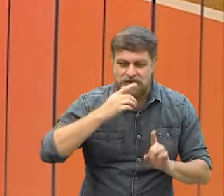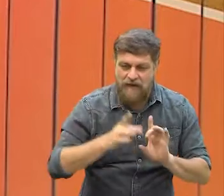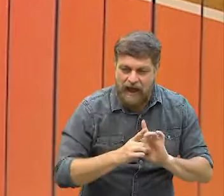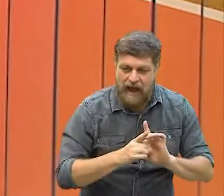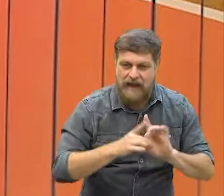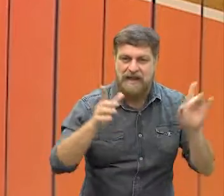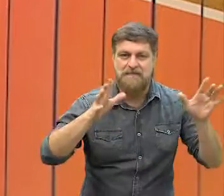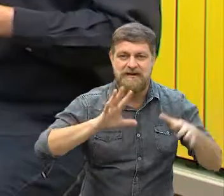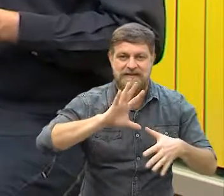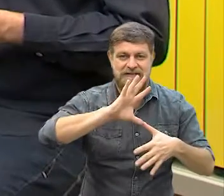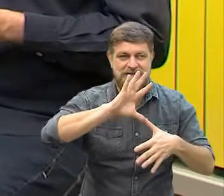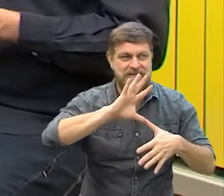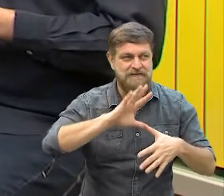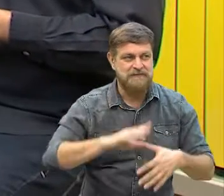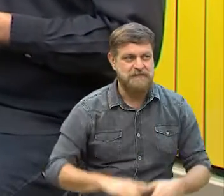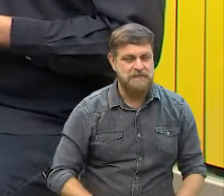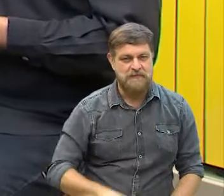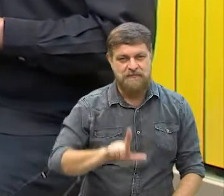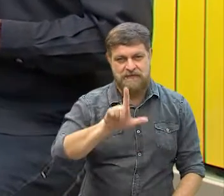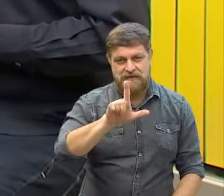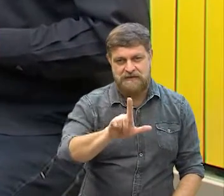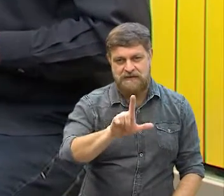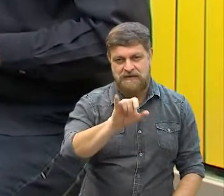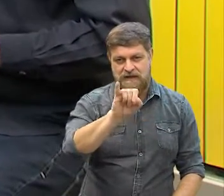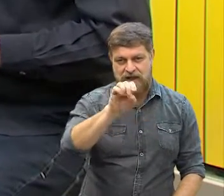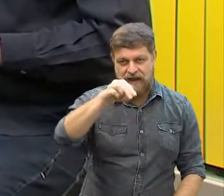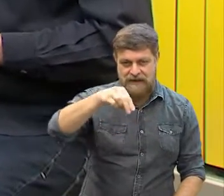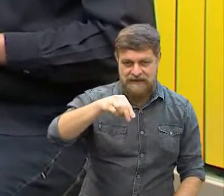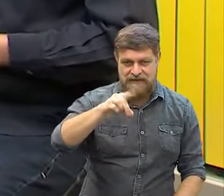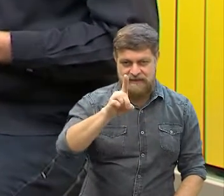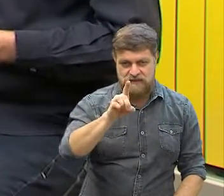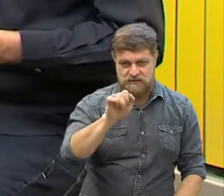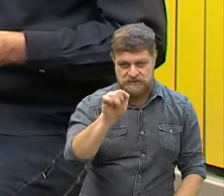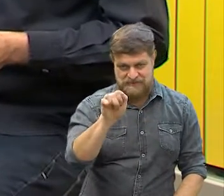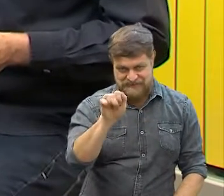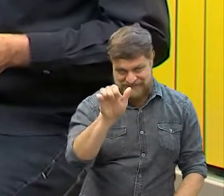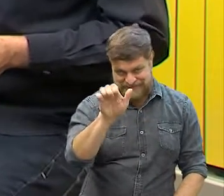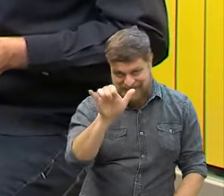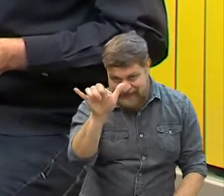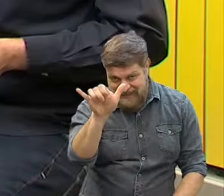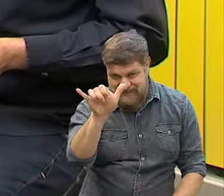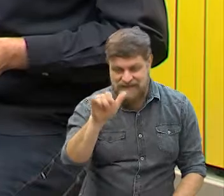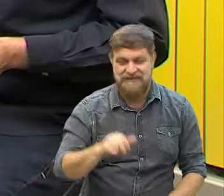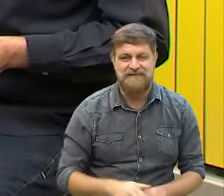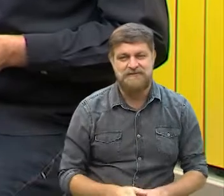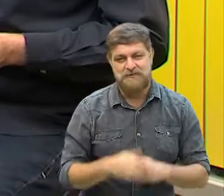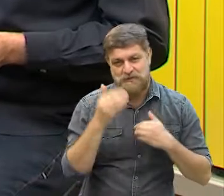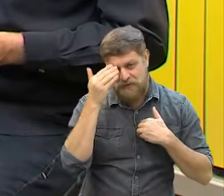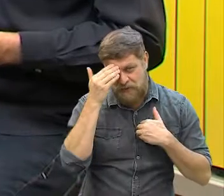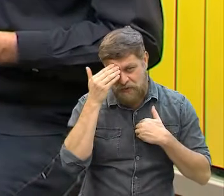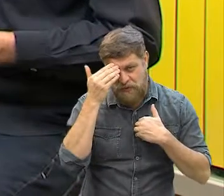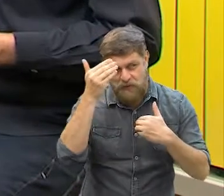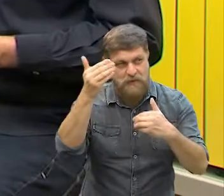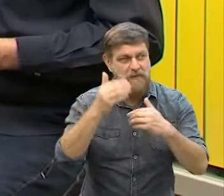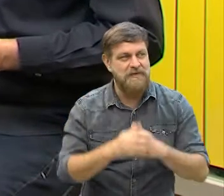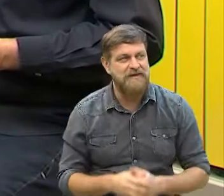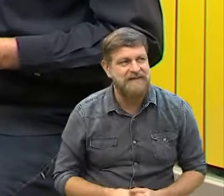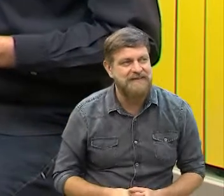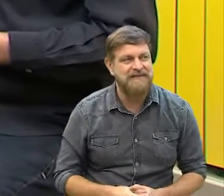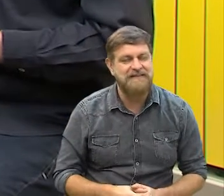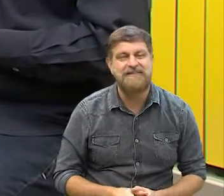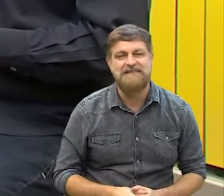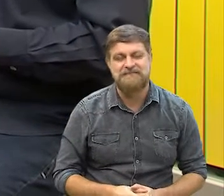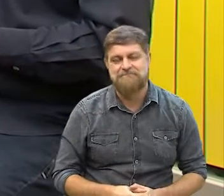da América. Lindsey Camila, muito obrigado pela disponibilidade do seu tempo, a sua